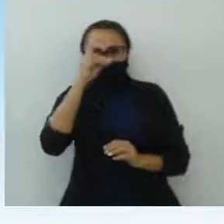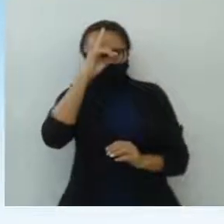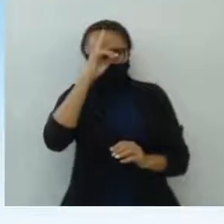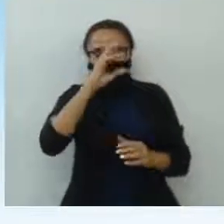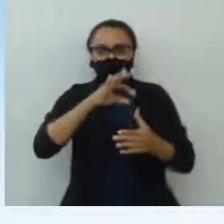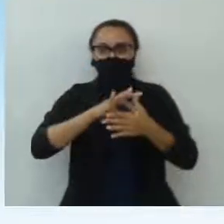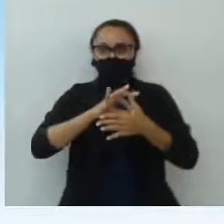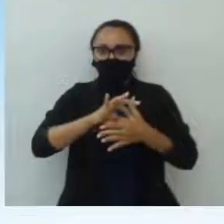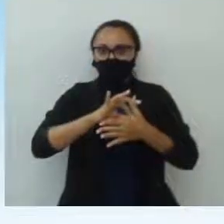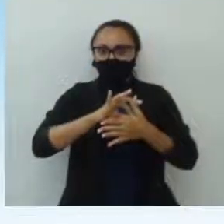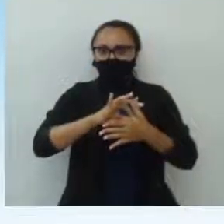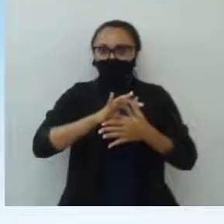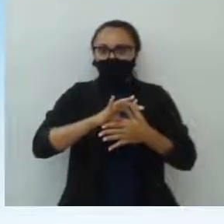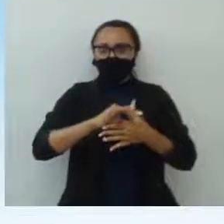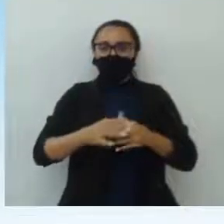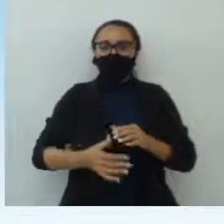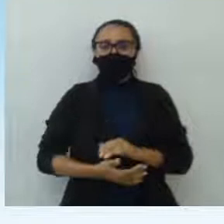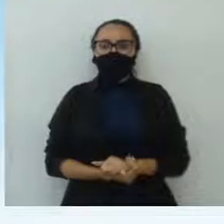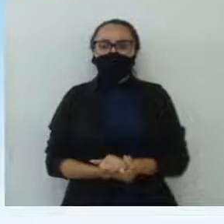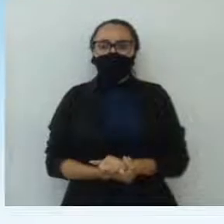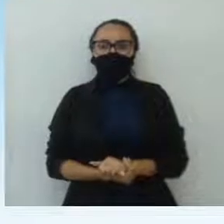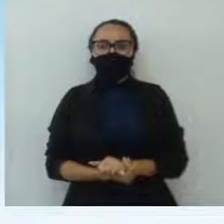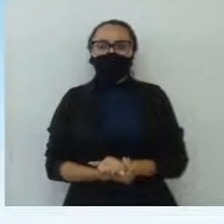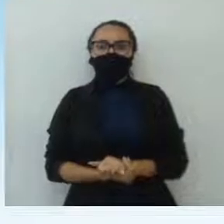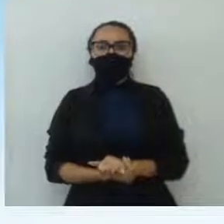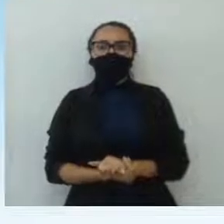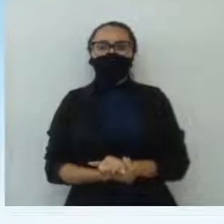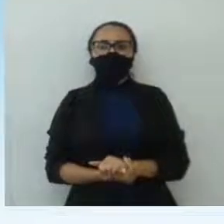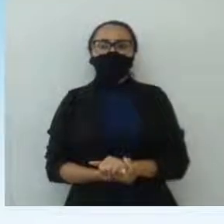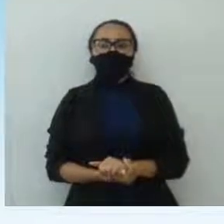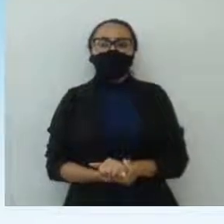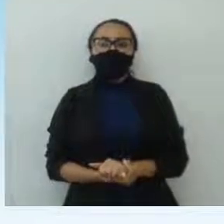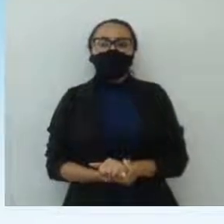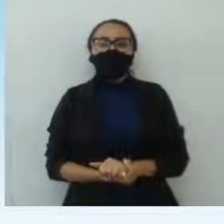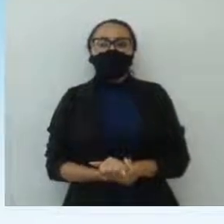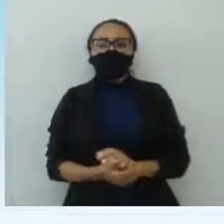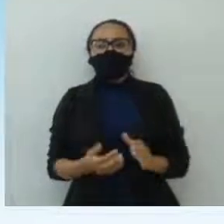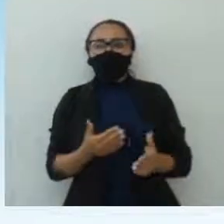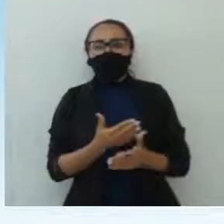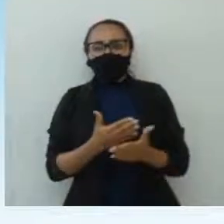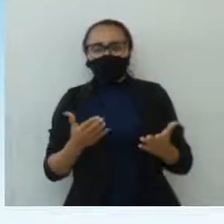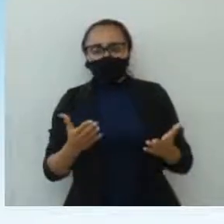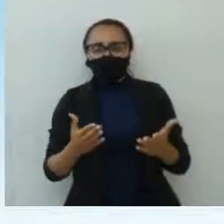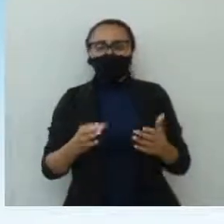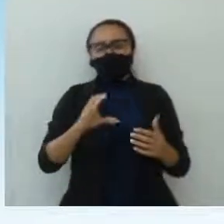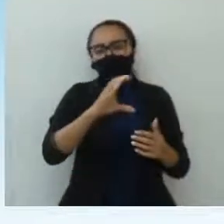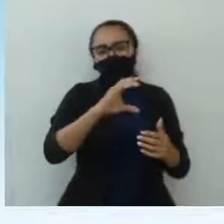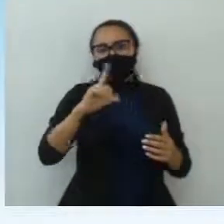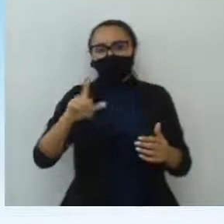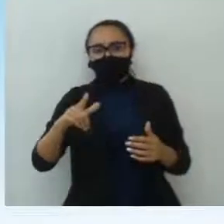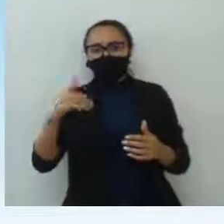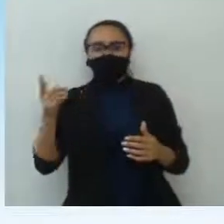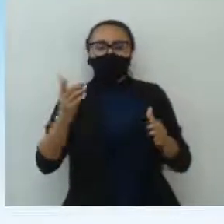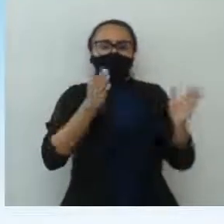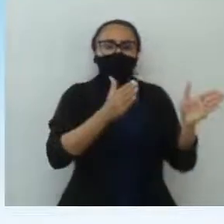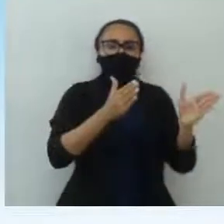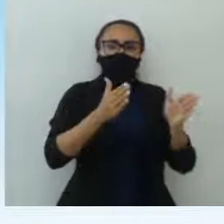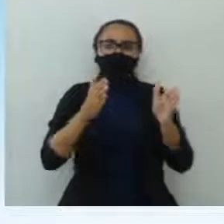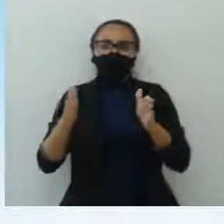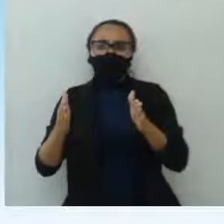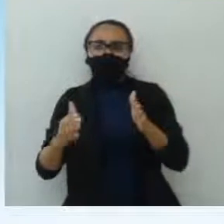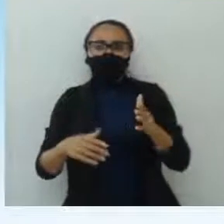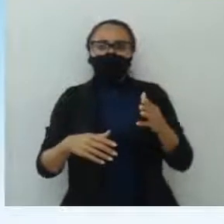O personagem principal, lembrou? No início da aula. Então, a dramaturgia clássica divide-se em